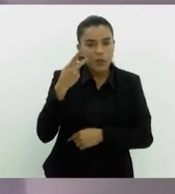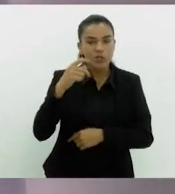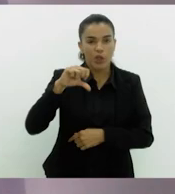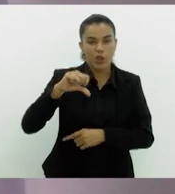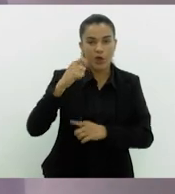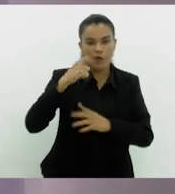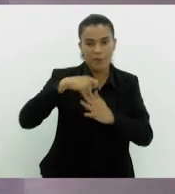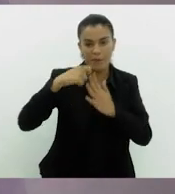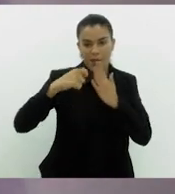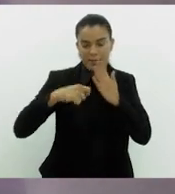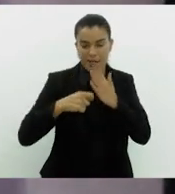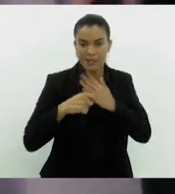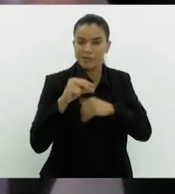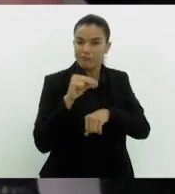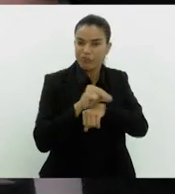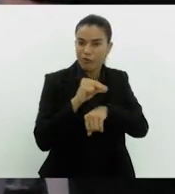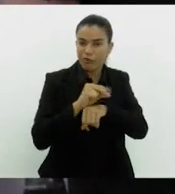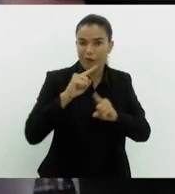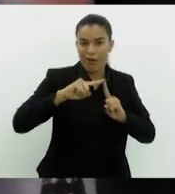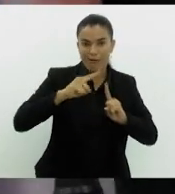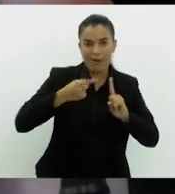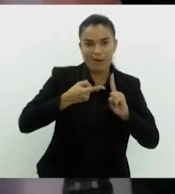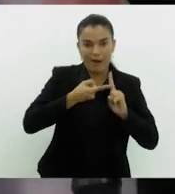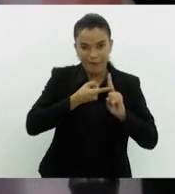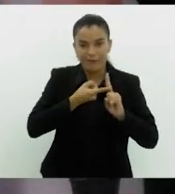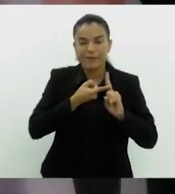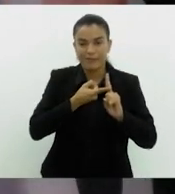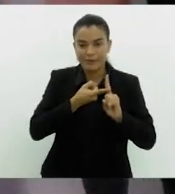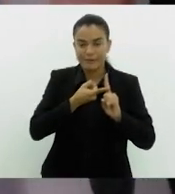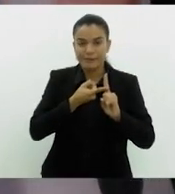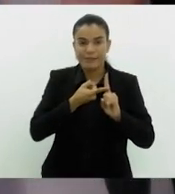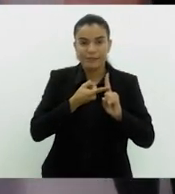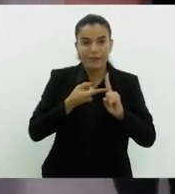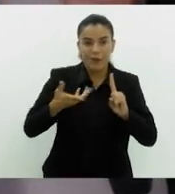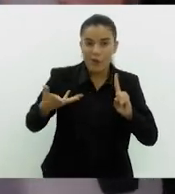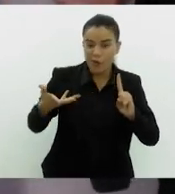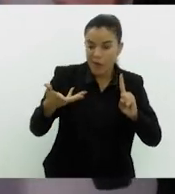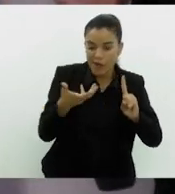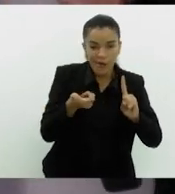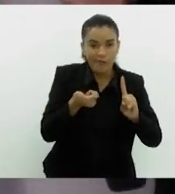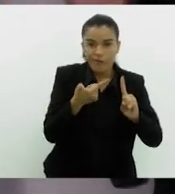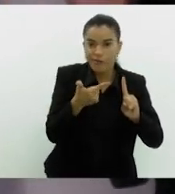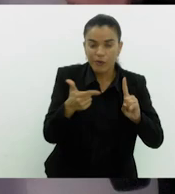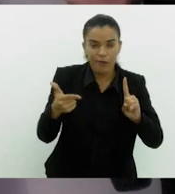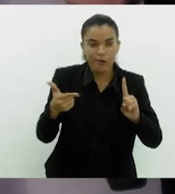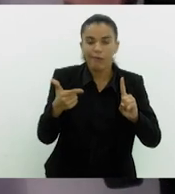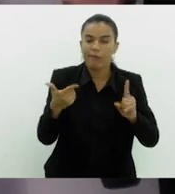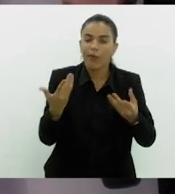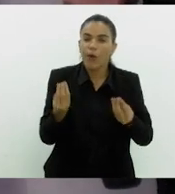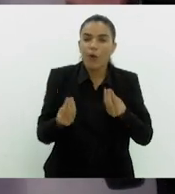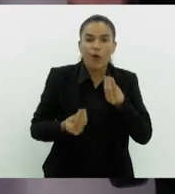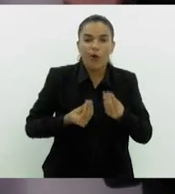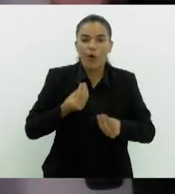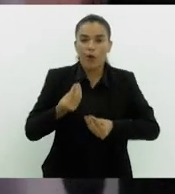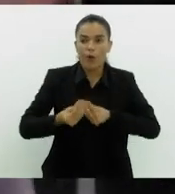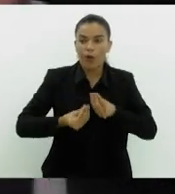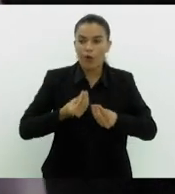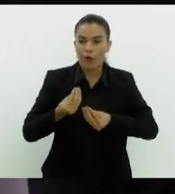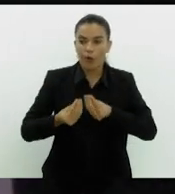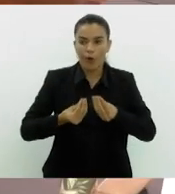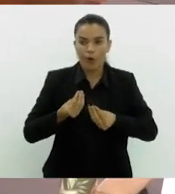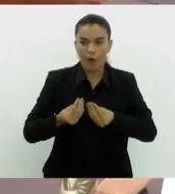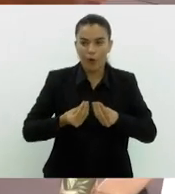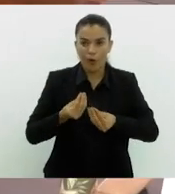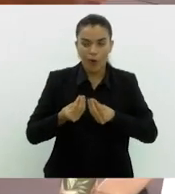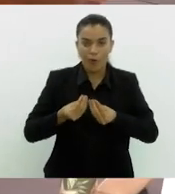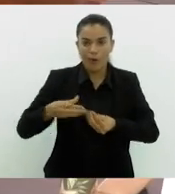se essa mulher não tem acesso ao pré-natal de maneira qualificada, dificilmente ela vai ter